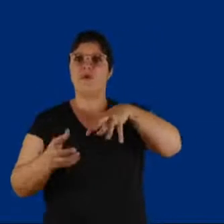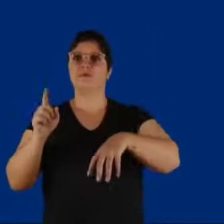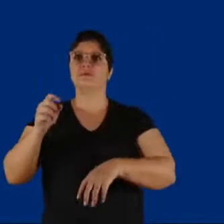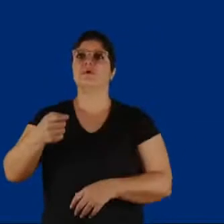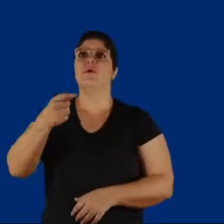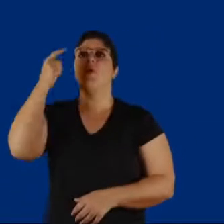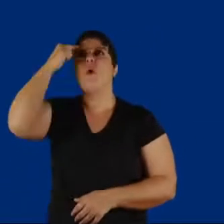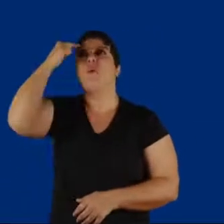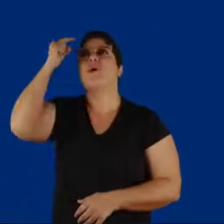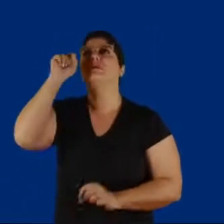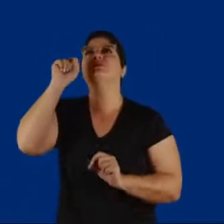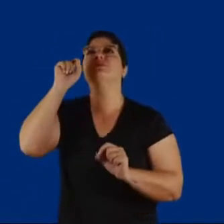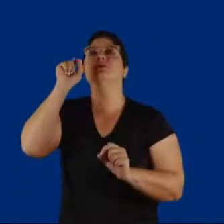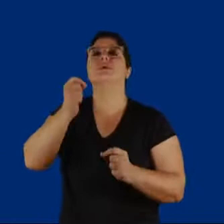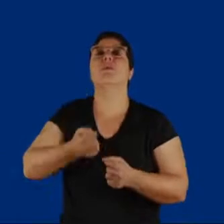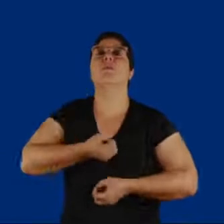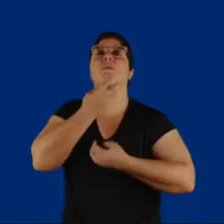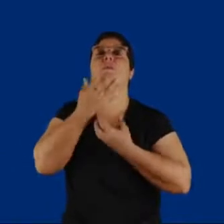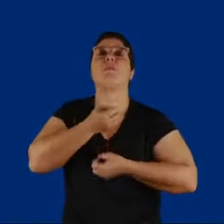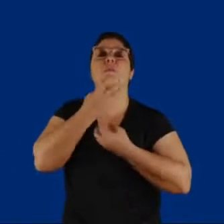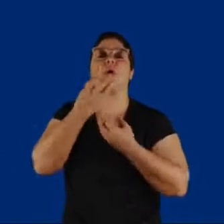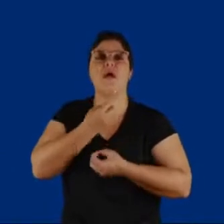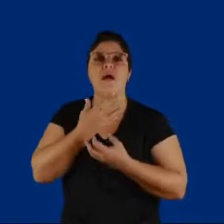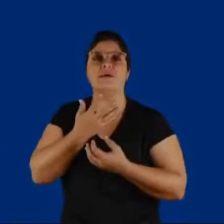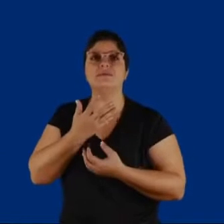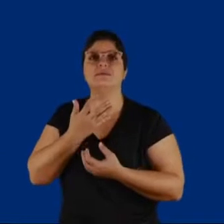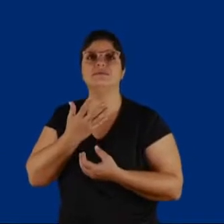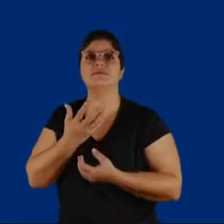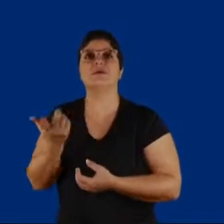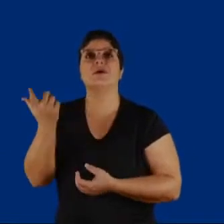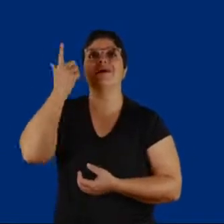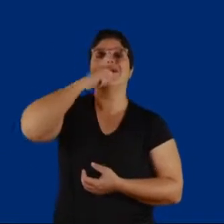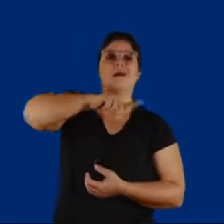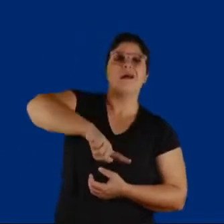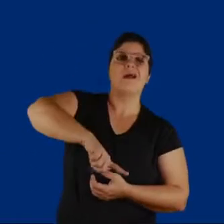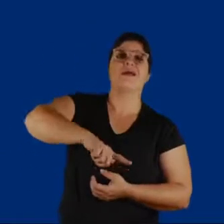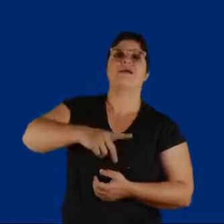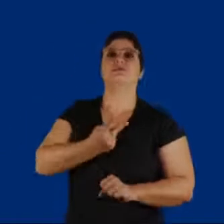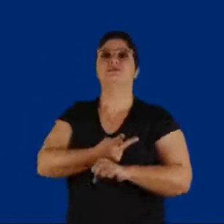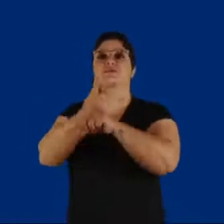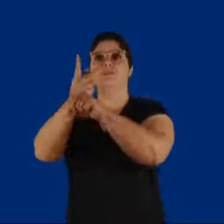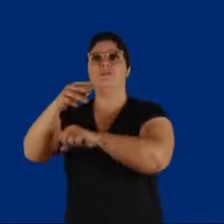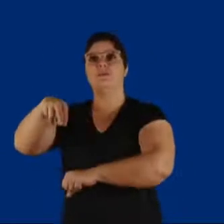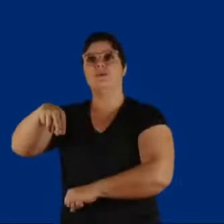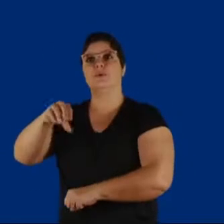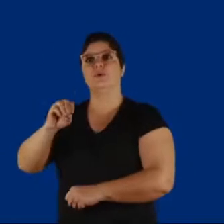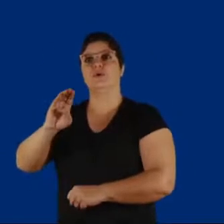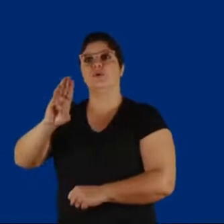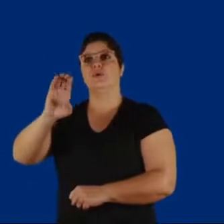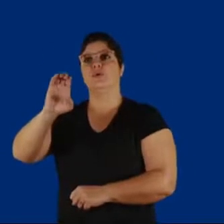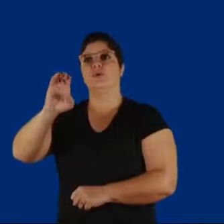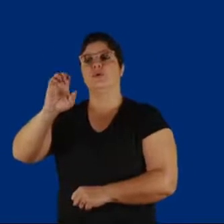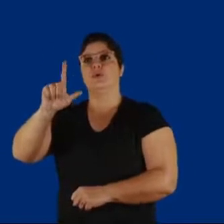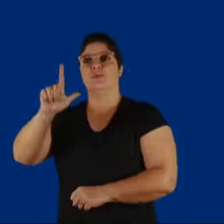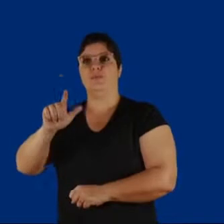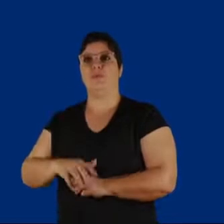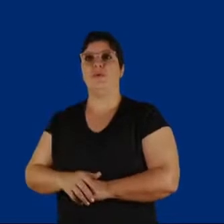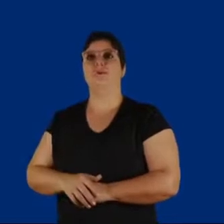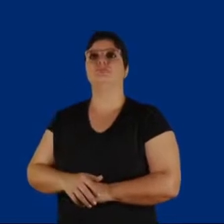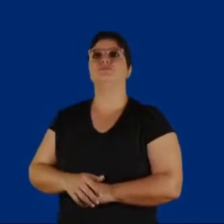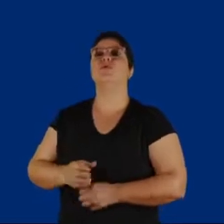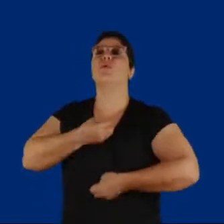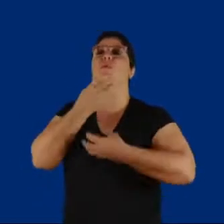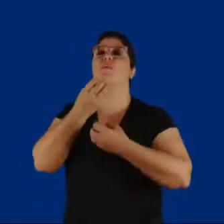o prêmio Nobel, que ele é o Shantiniketan. Ele era um poeta de Bengali, e